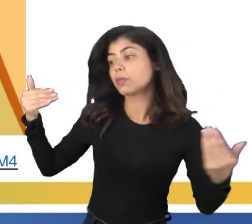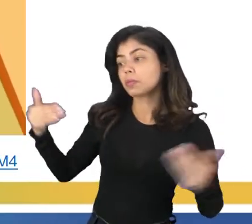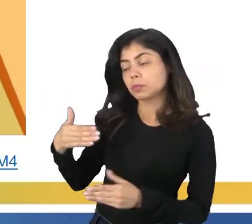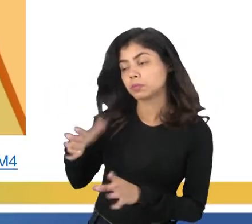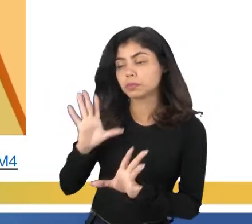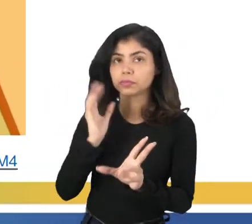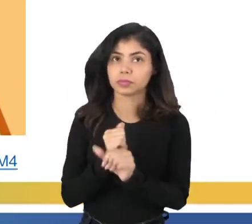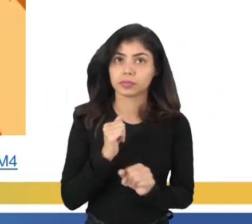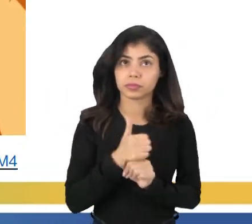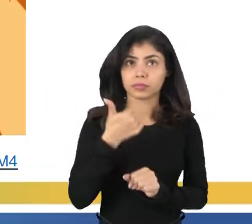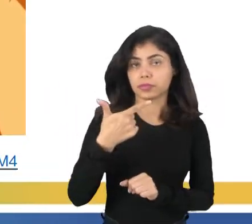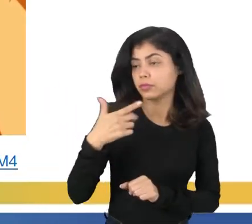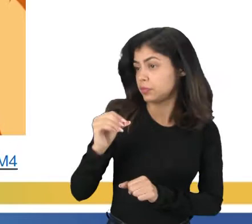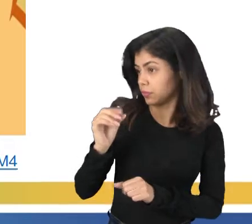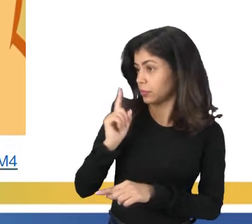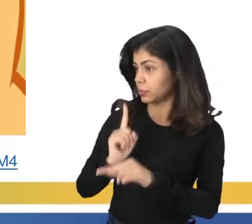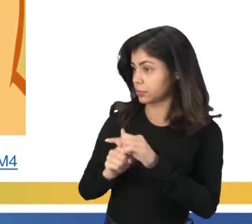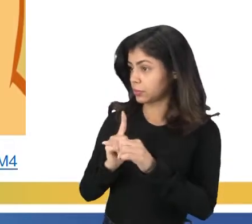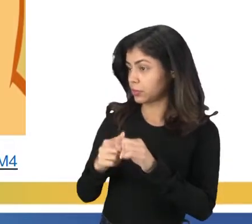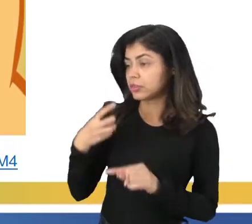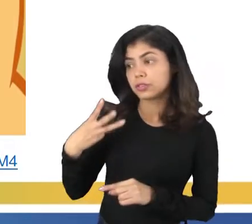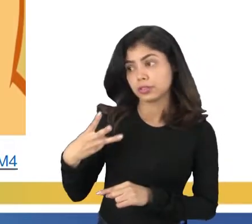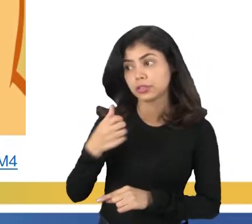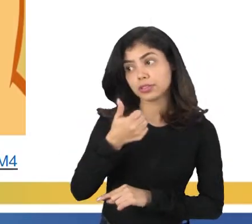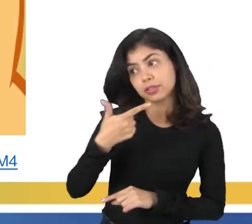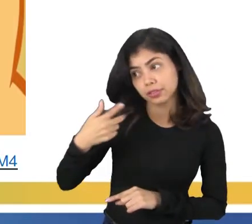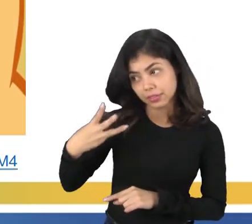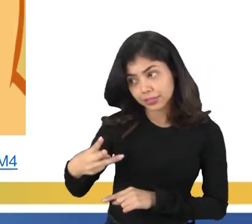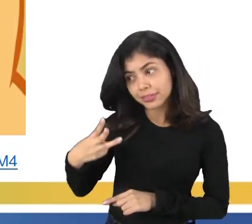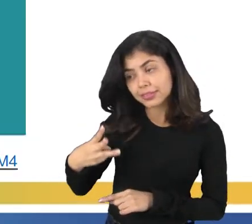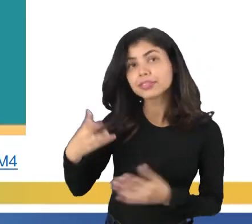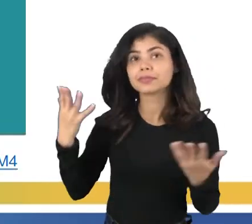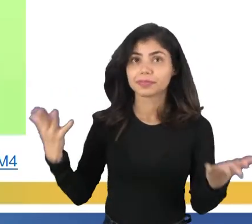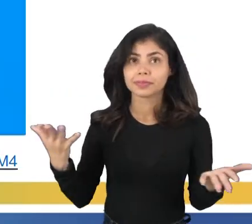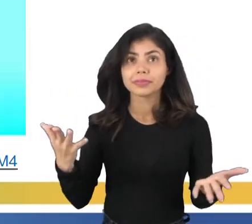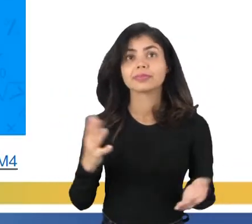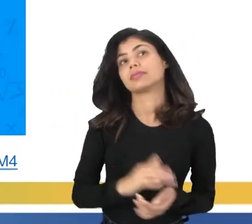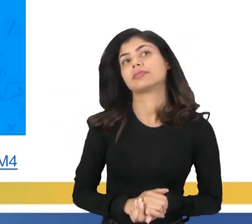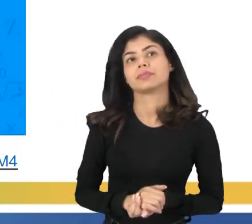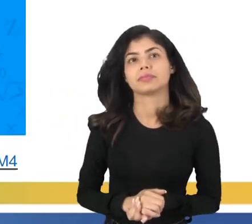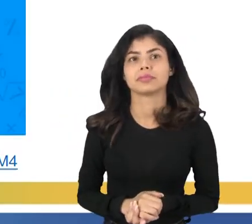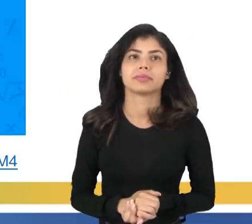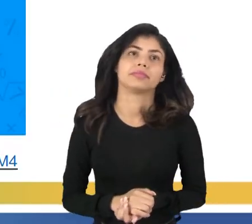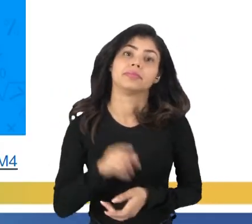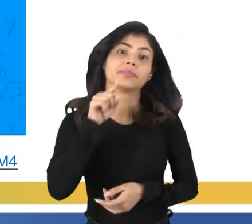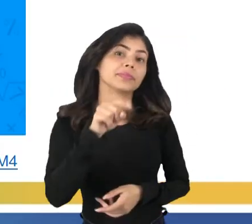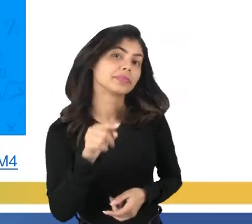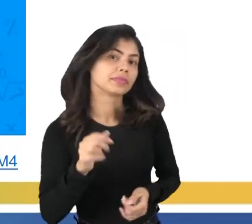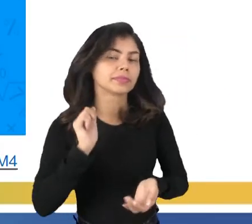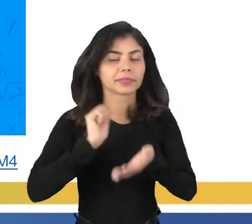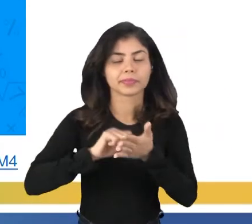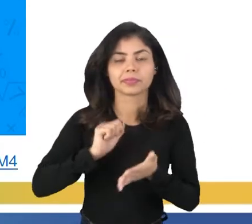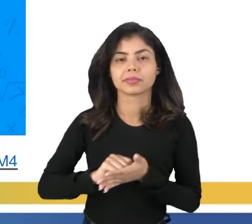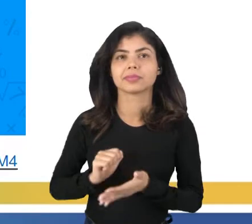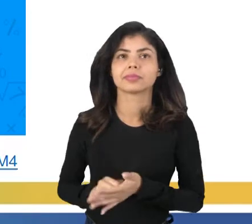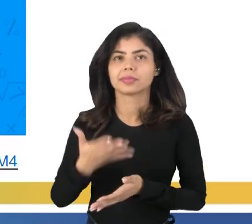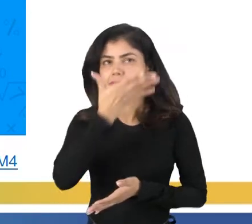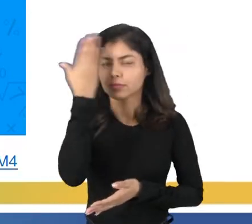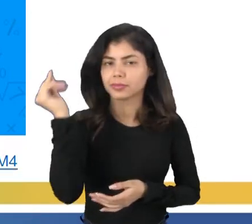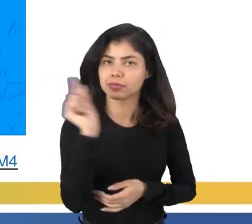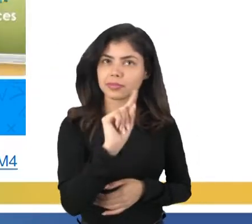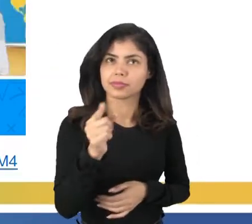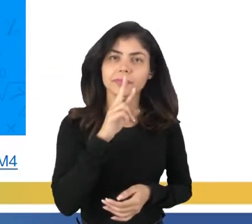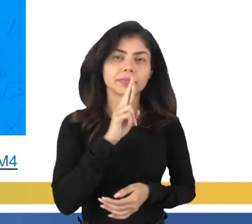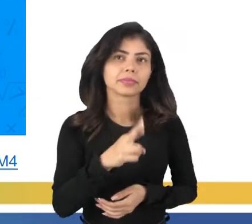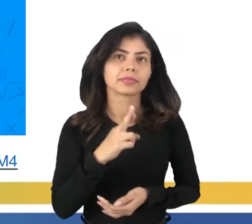Agora somo 20 mais 3 e dá 23 carrinhos. Ei! Inscreva-se! Não se